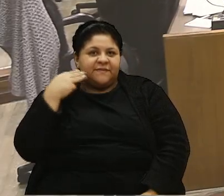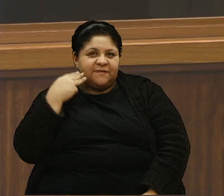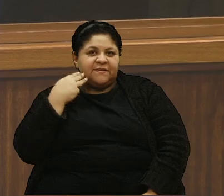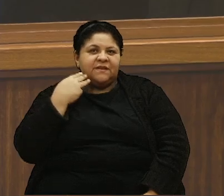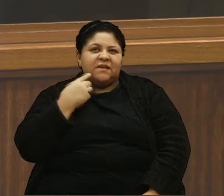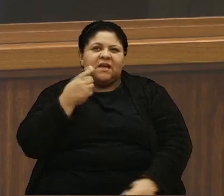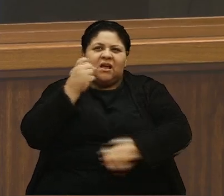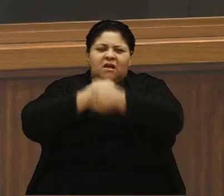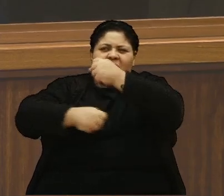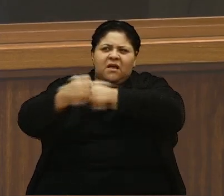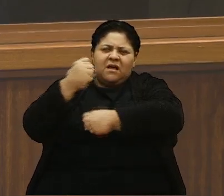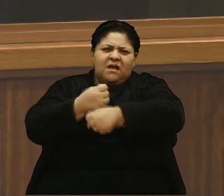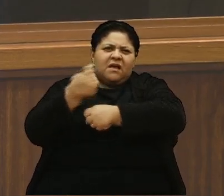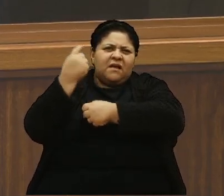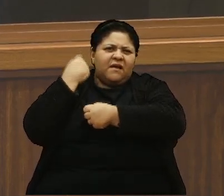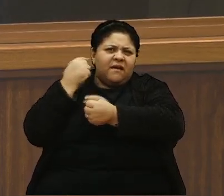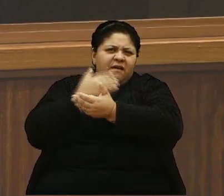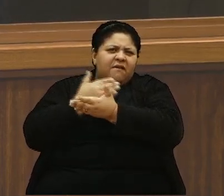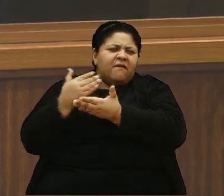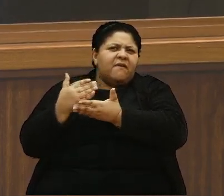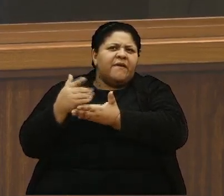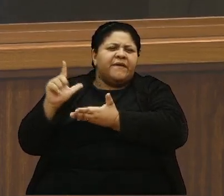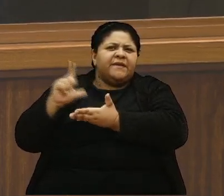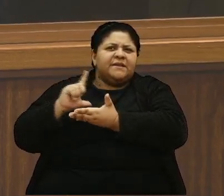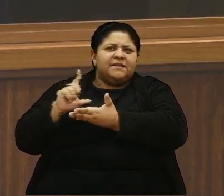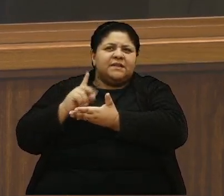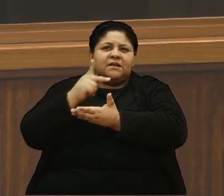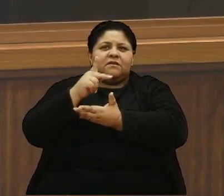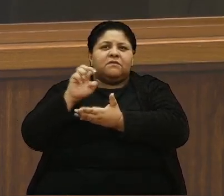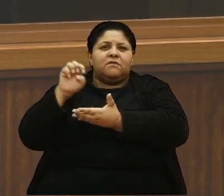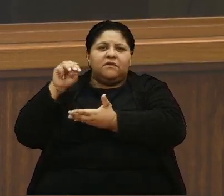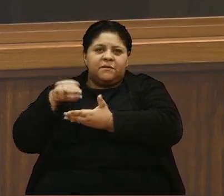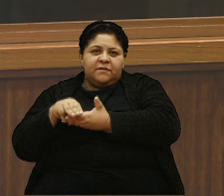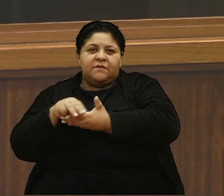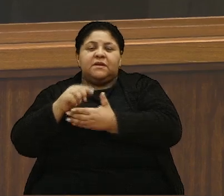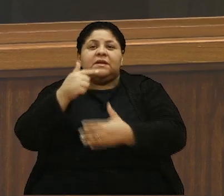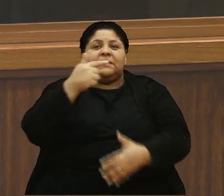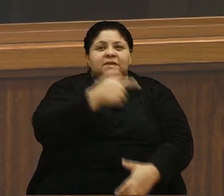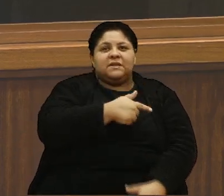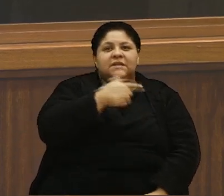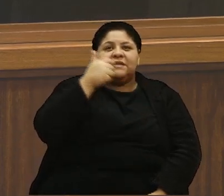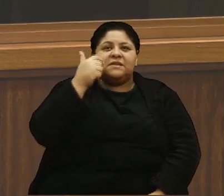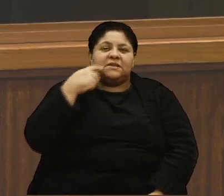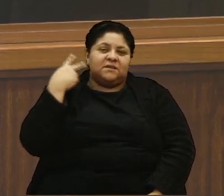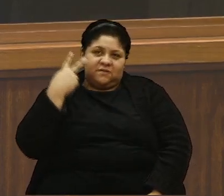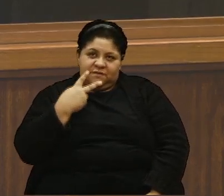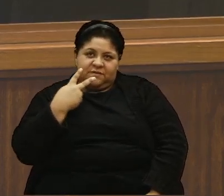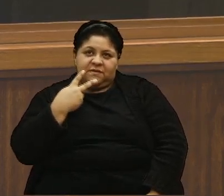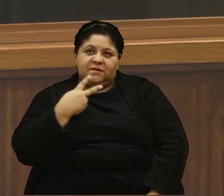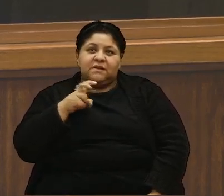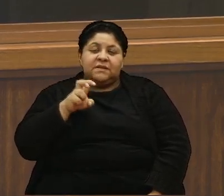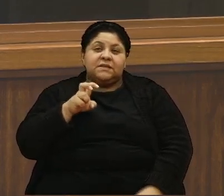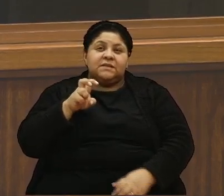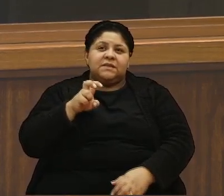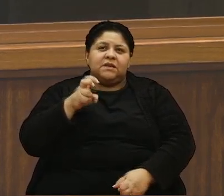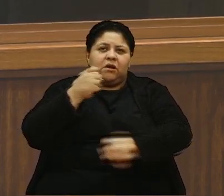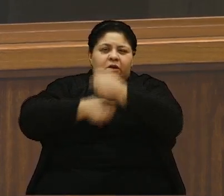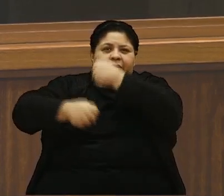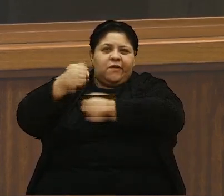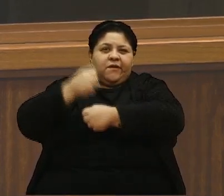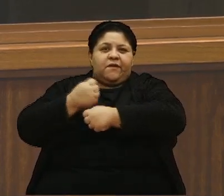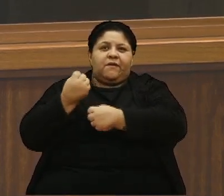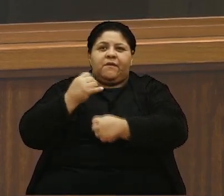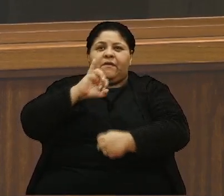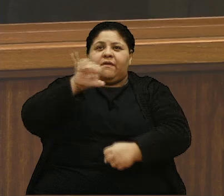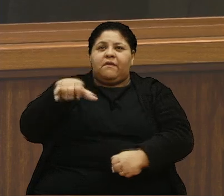o ano passado, a gente tem na PEN, além das 7 vereadoras, as 5 ano passado, a Jaque,